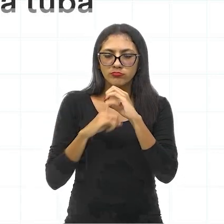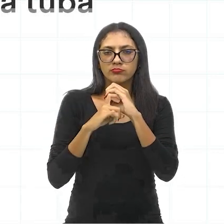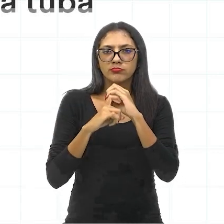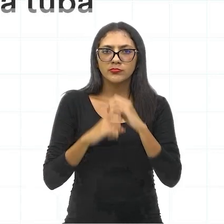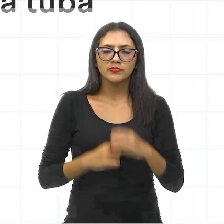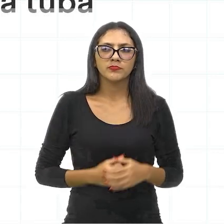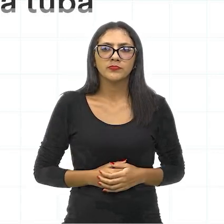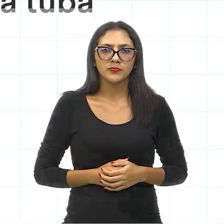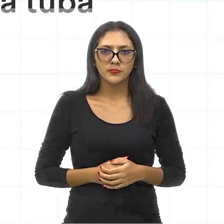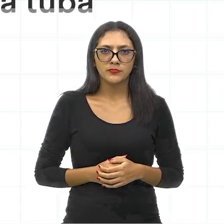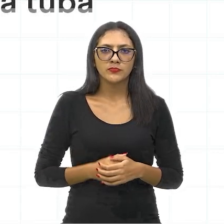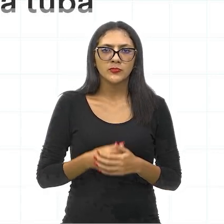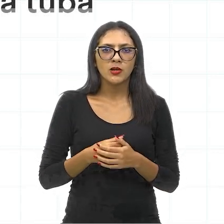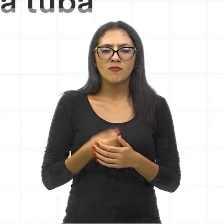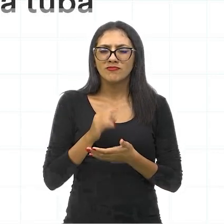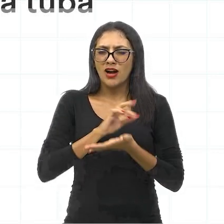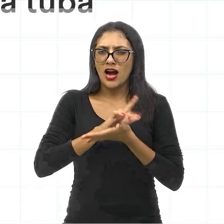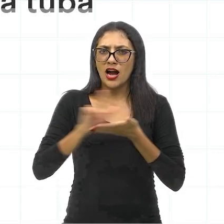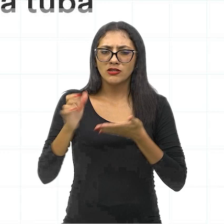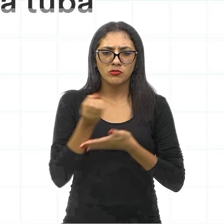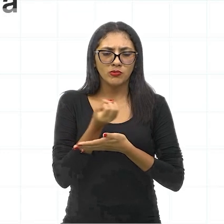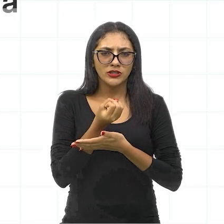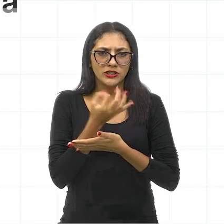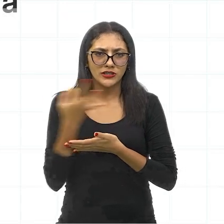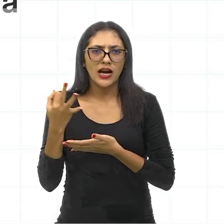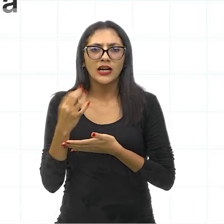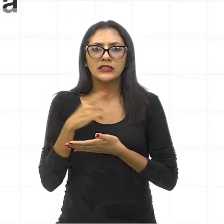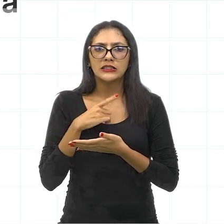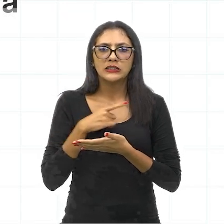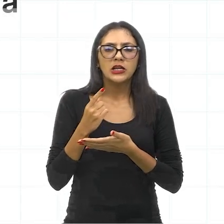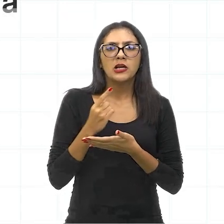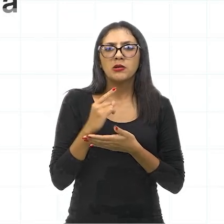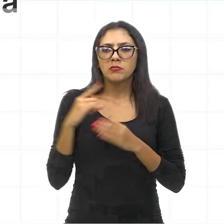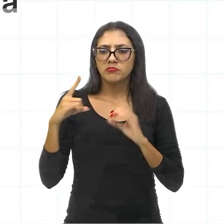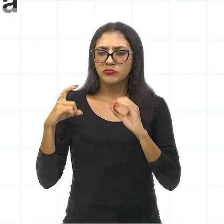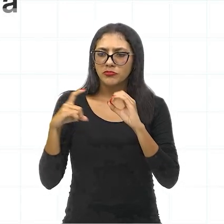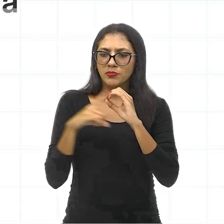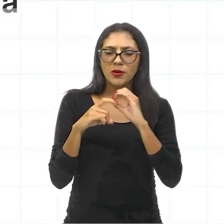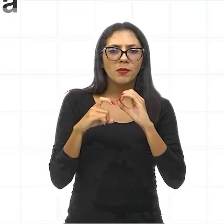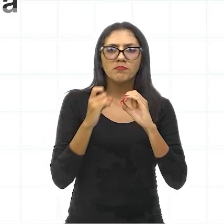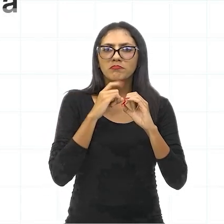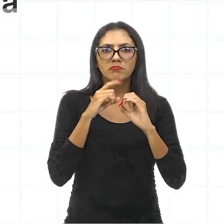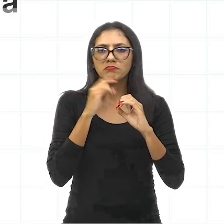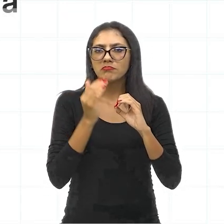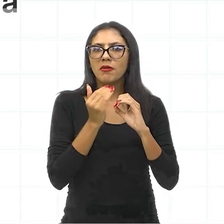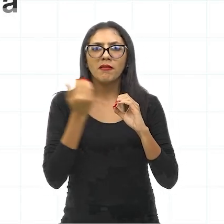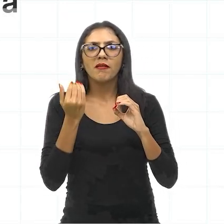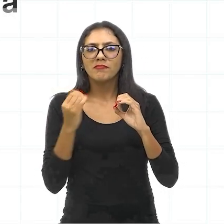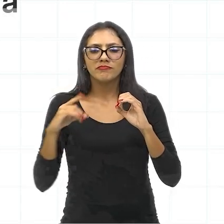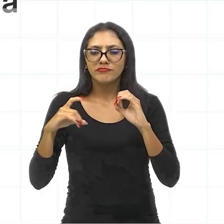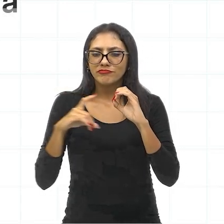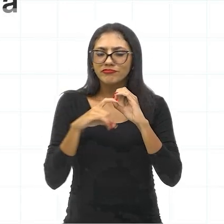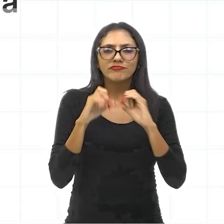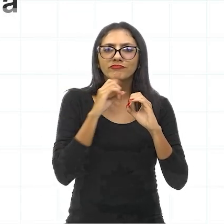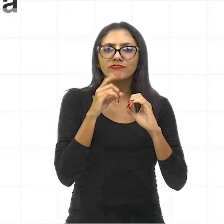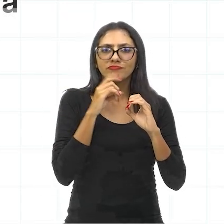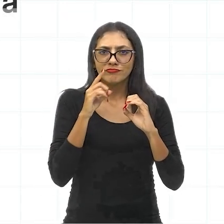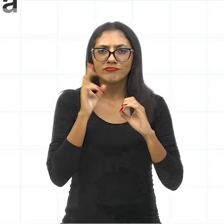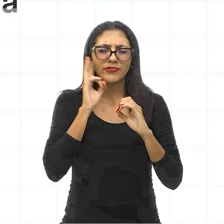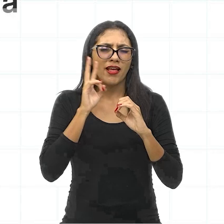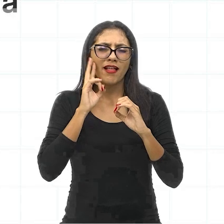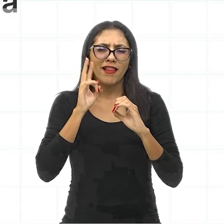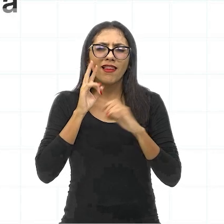de espermatozoides morrem no caminho, como a gente observa aí na outra imagem. Milhares deles podem morrer no caminho. Como você observou, né,